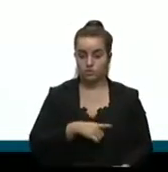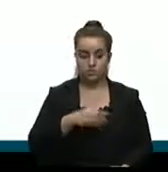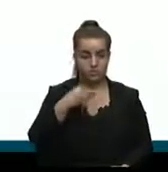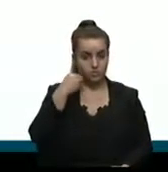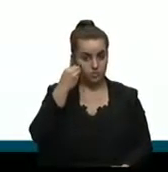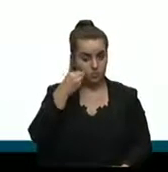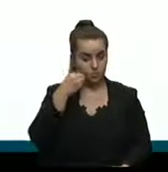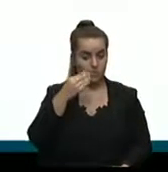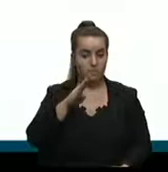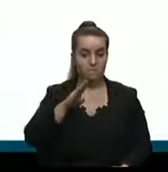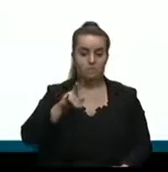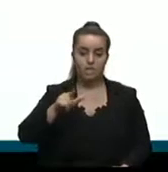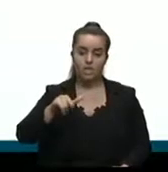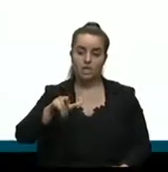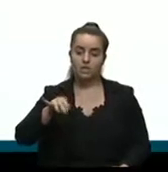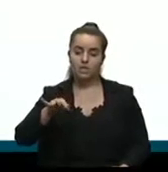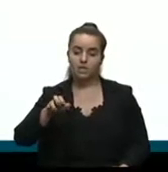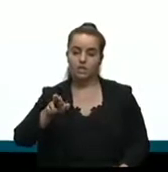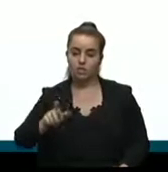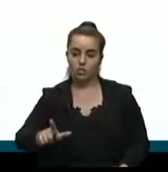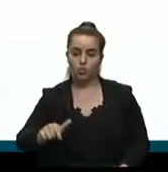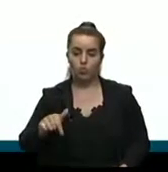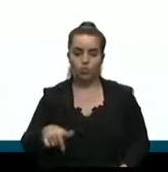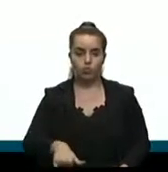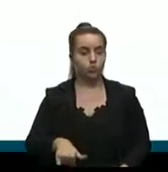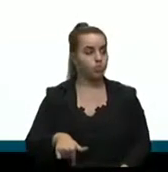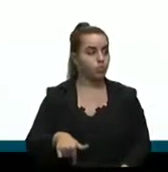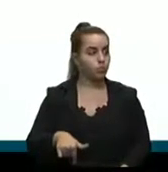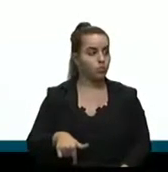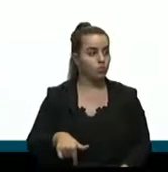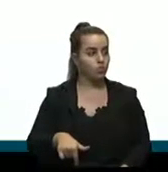teste bilateral,